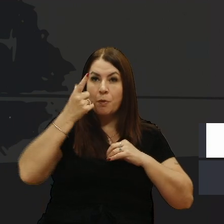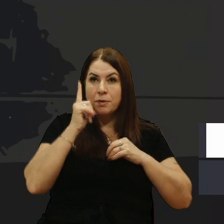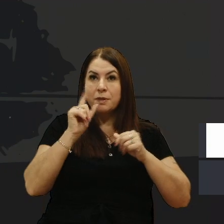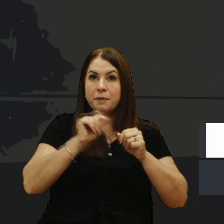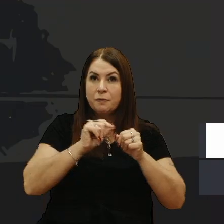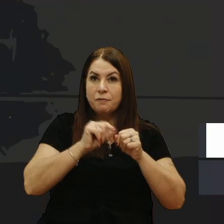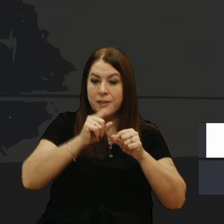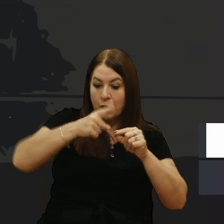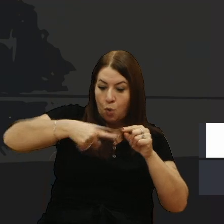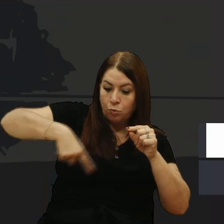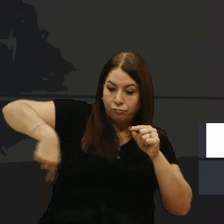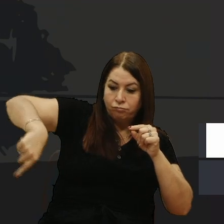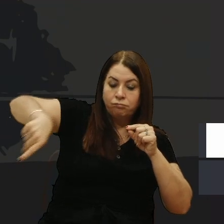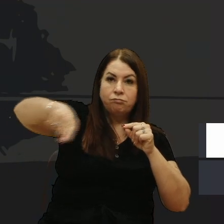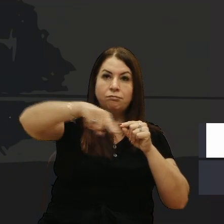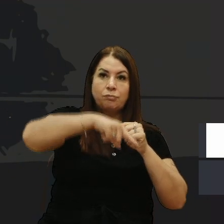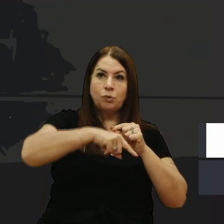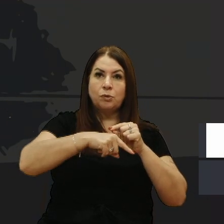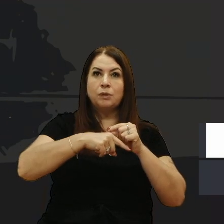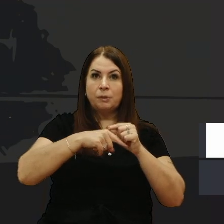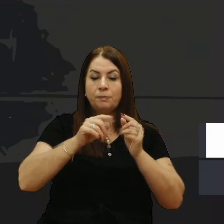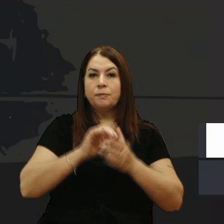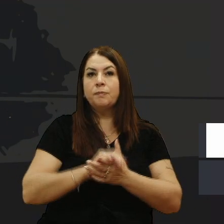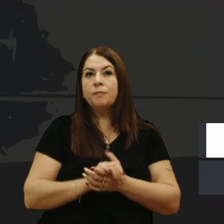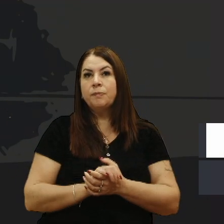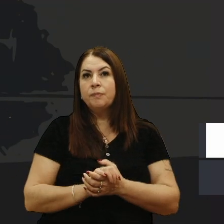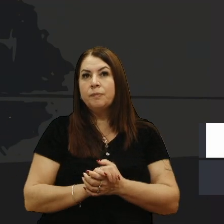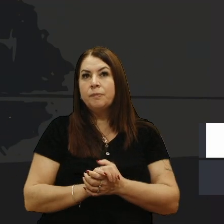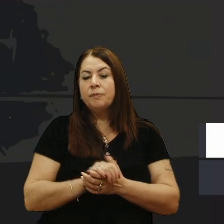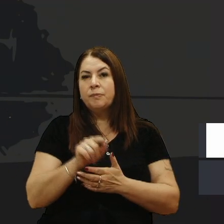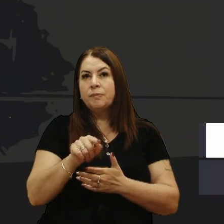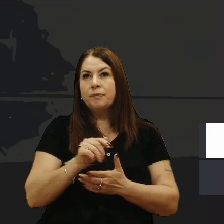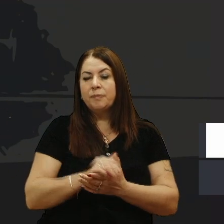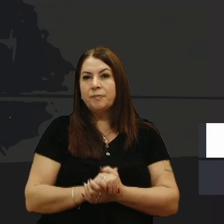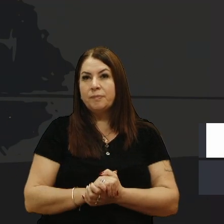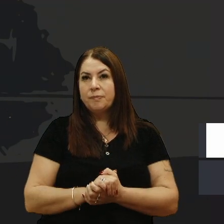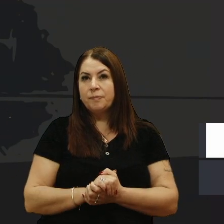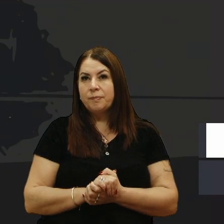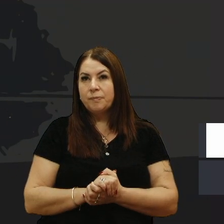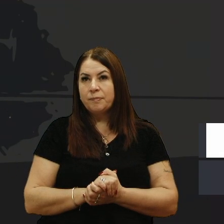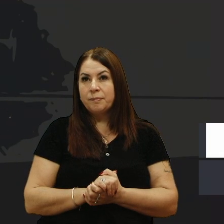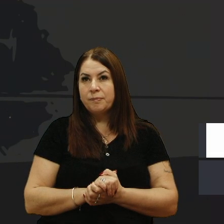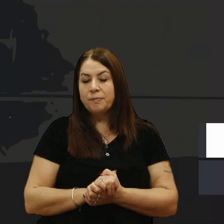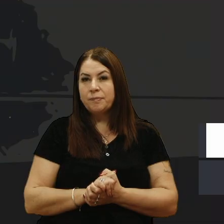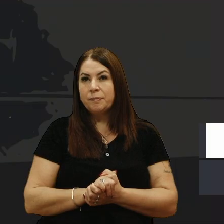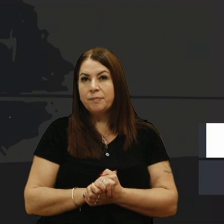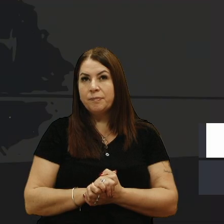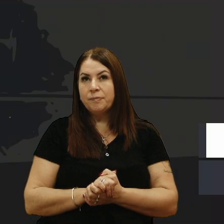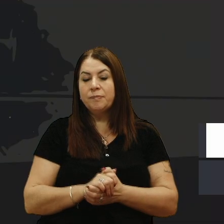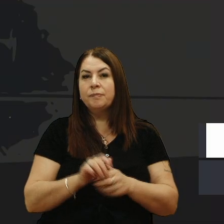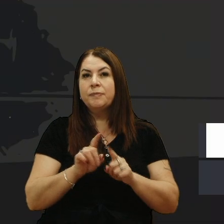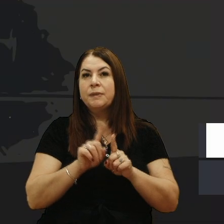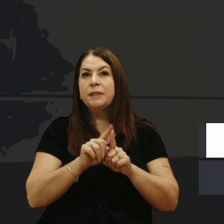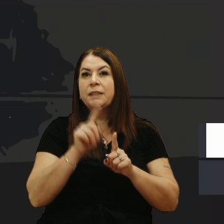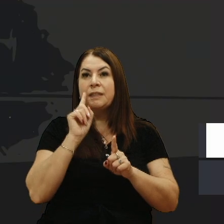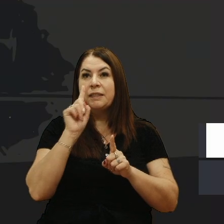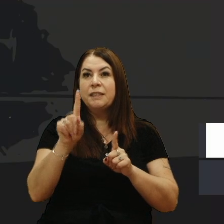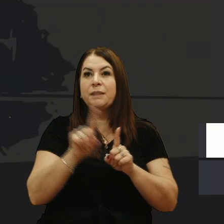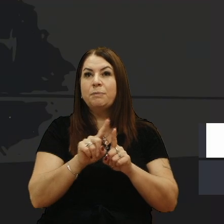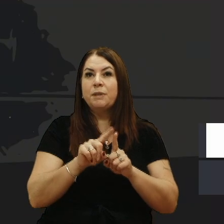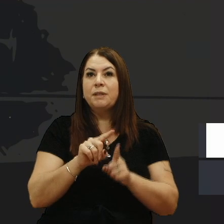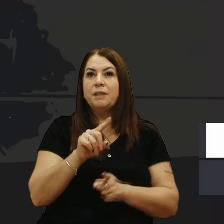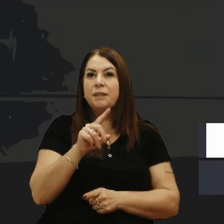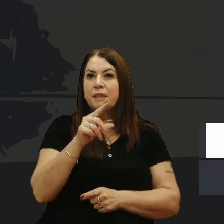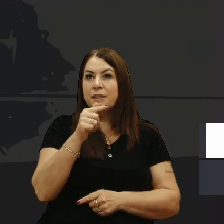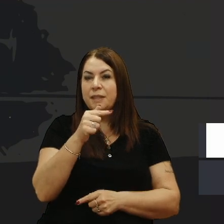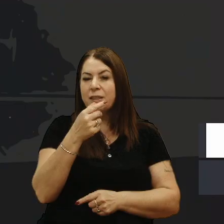ali os retornos nos 2 sentidos de tráfego. O próximo no KM 78-400,